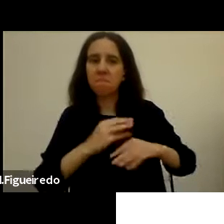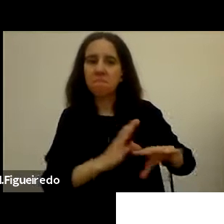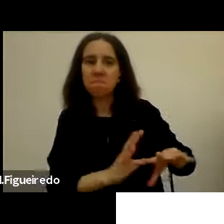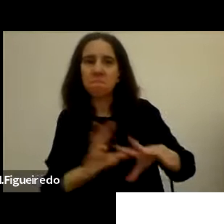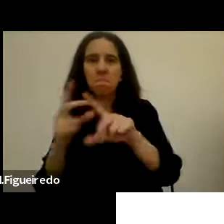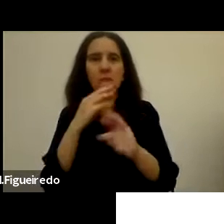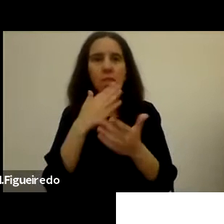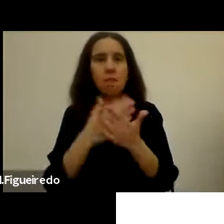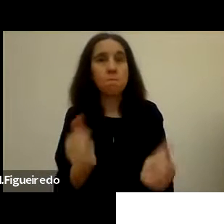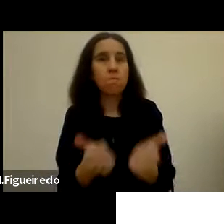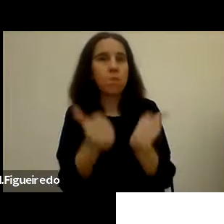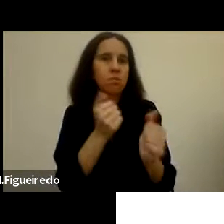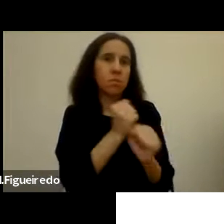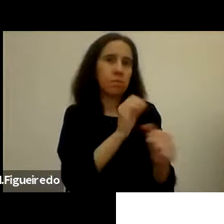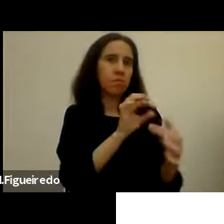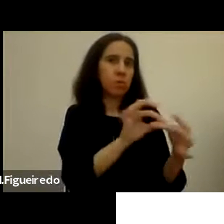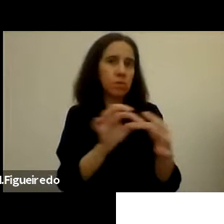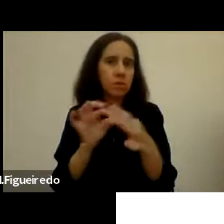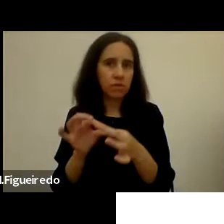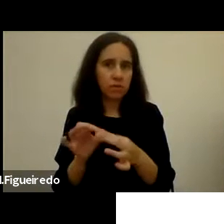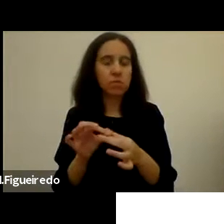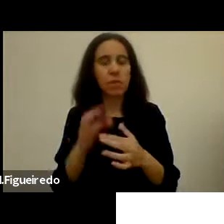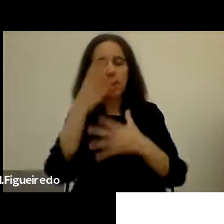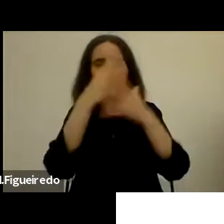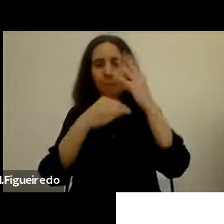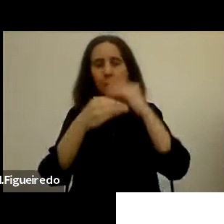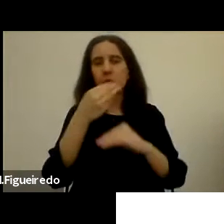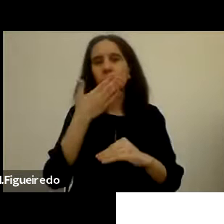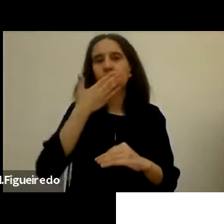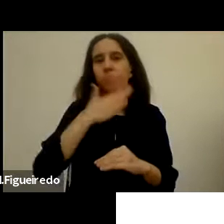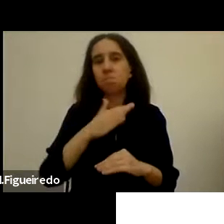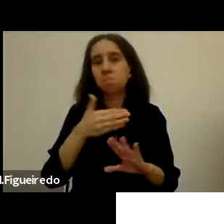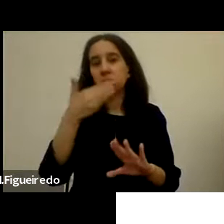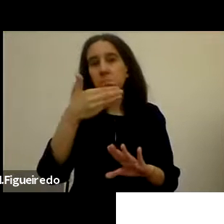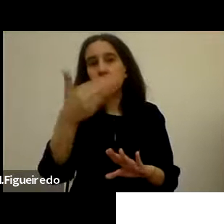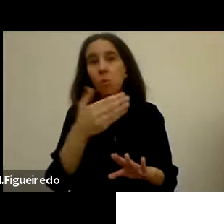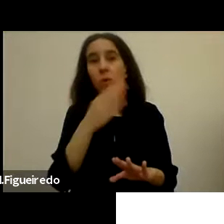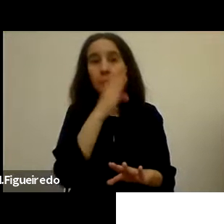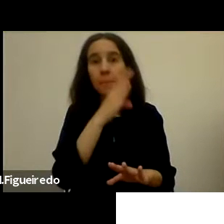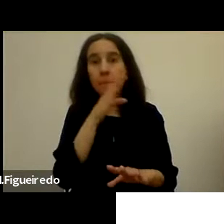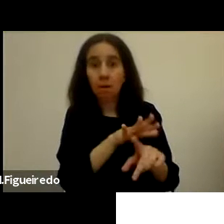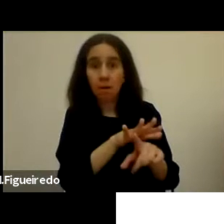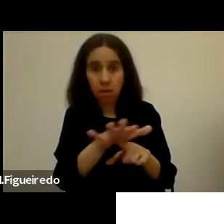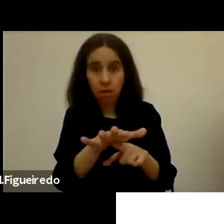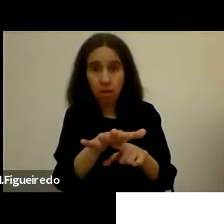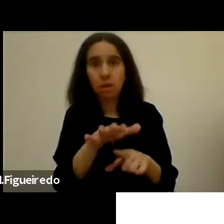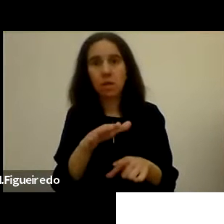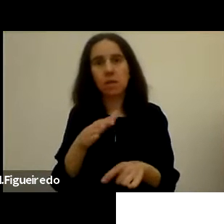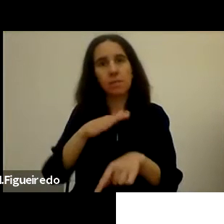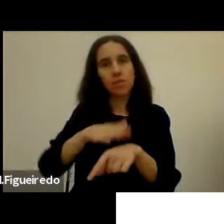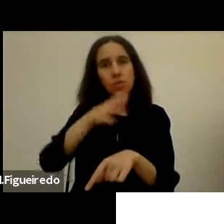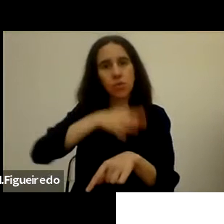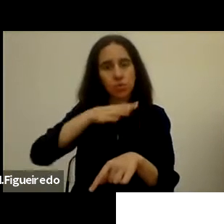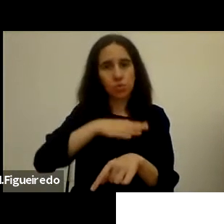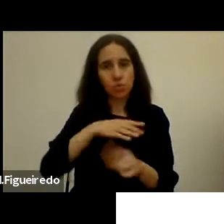numa perspectiva de trabalho colaborativo, sobretudo nas aprendizagens que vierem da sua aplicação prática e dos testemunhos que aí